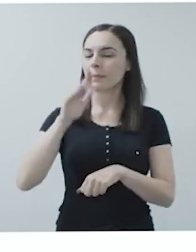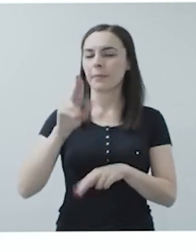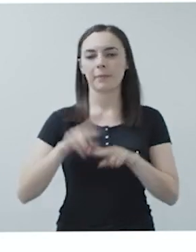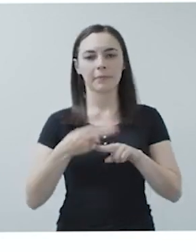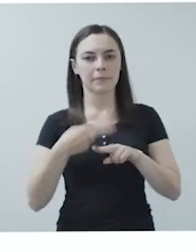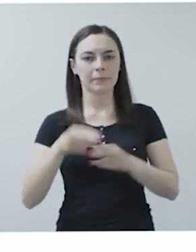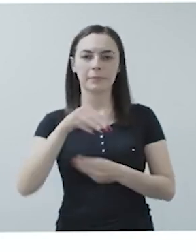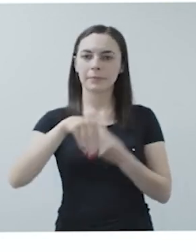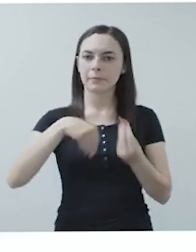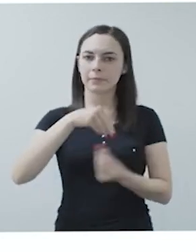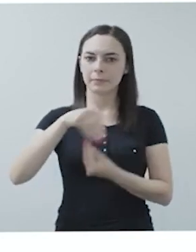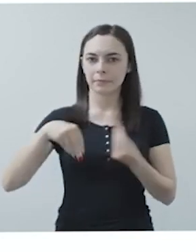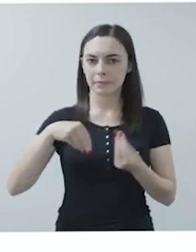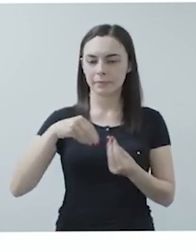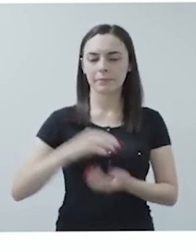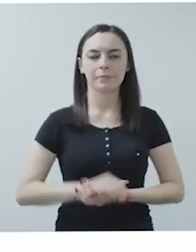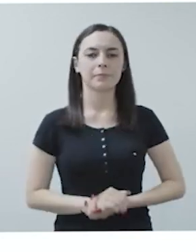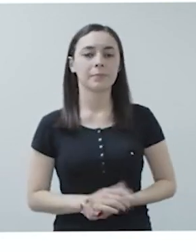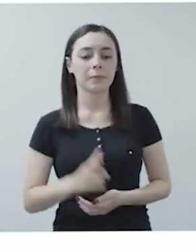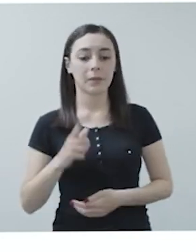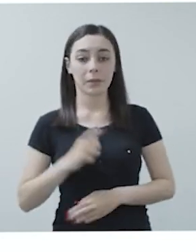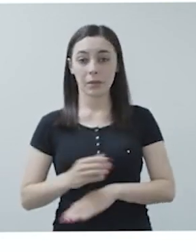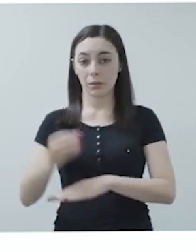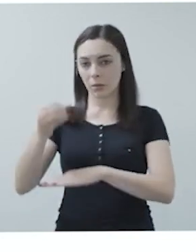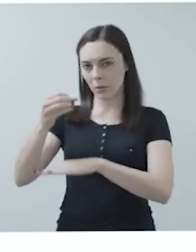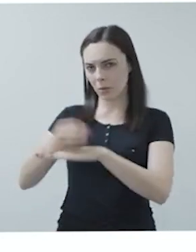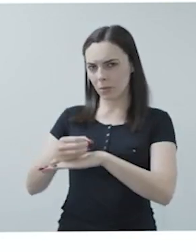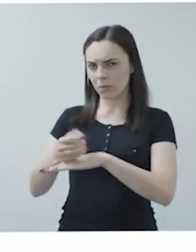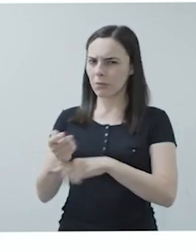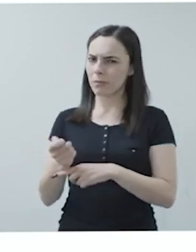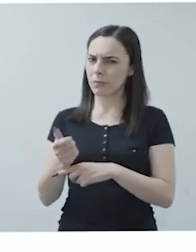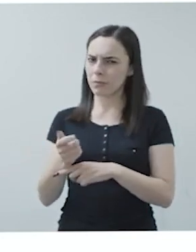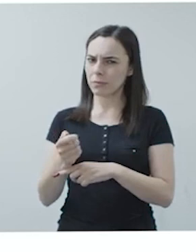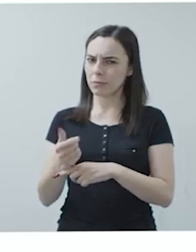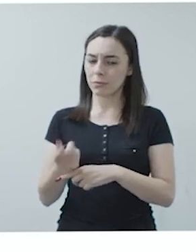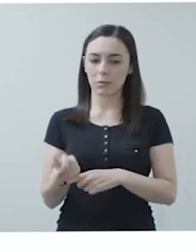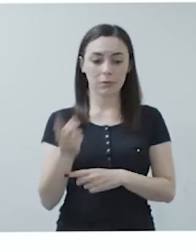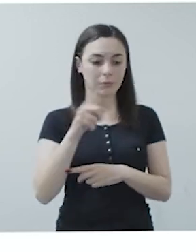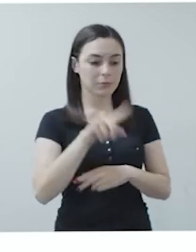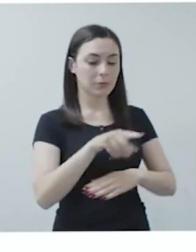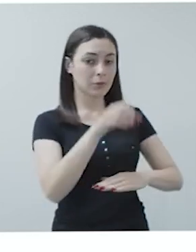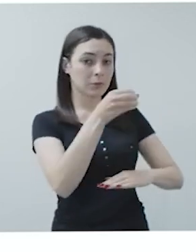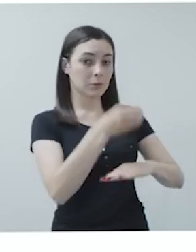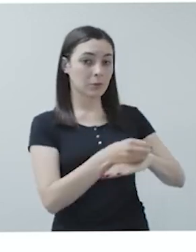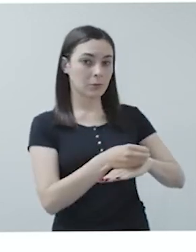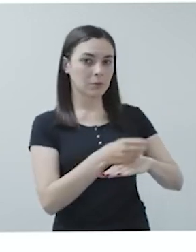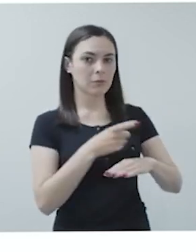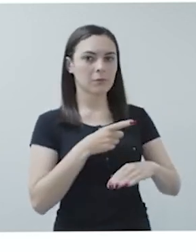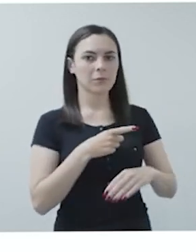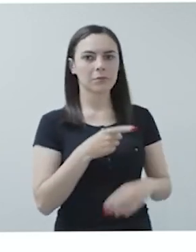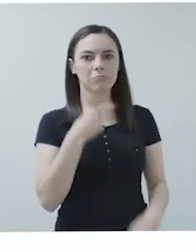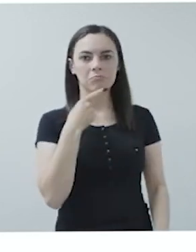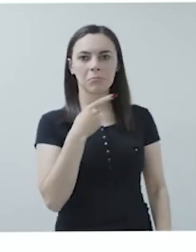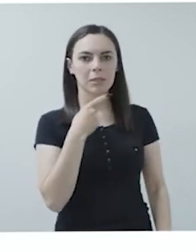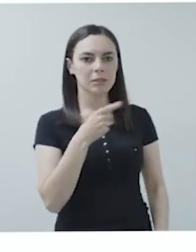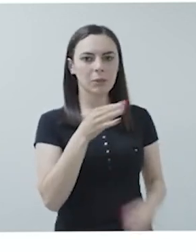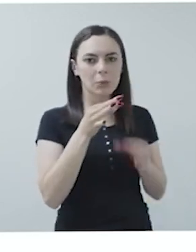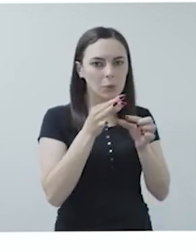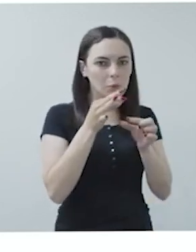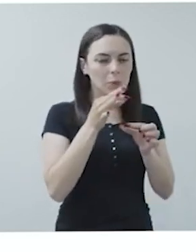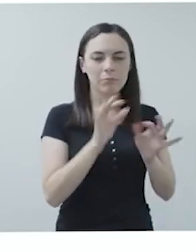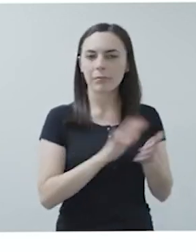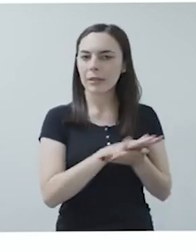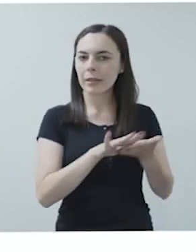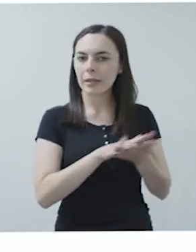achocolatado? Tem um copo ali que tem um pouco. Mas tem um outro copo que ninguém tomou nada. Ele está